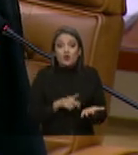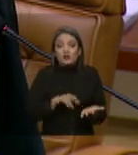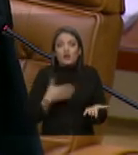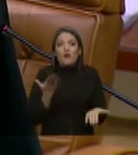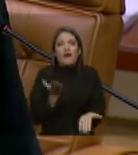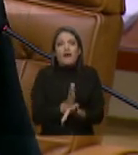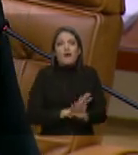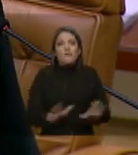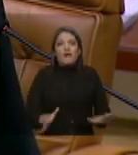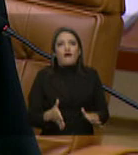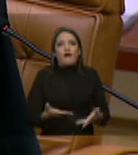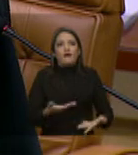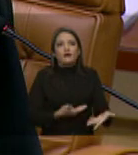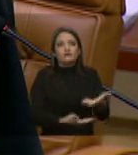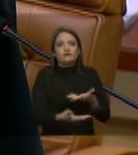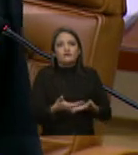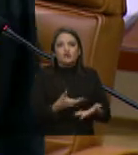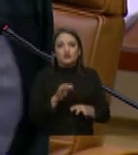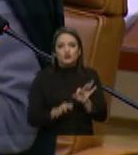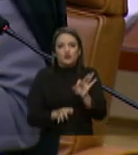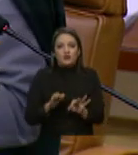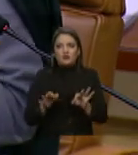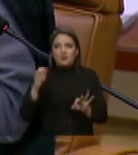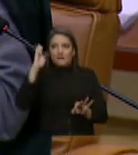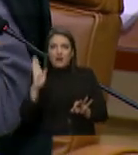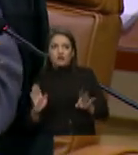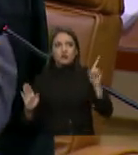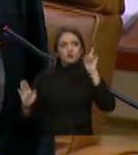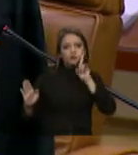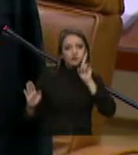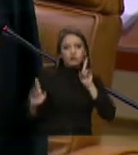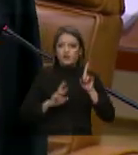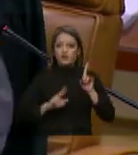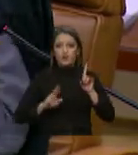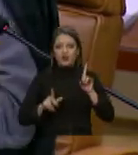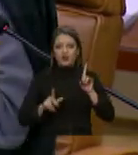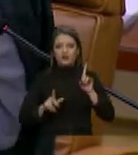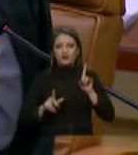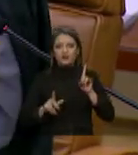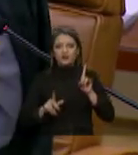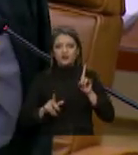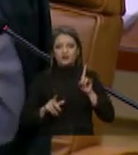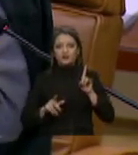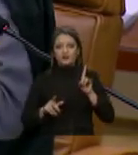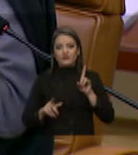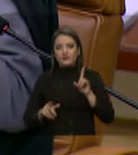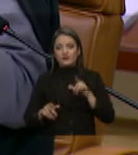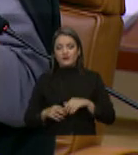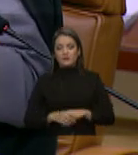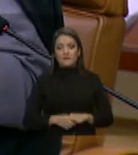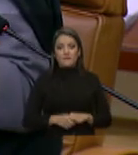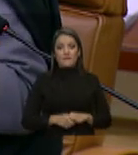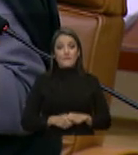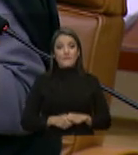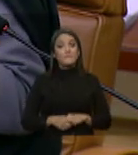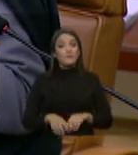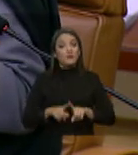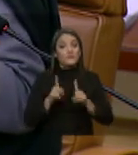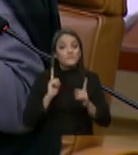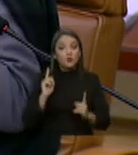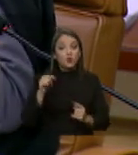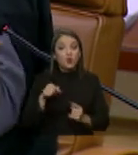jurídica entre os pais entre o Brasil e Estados Unidos é como dá entender requerente a